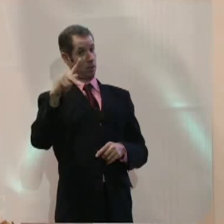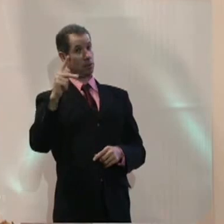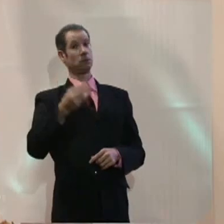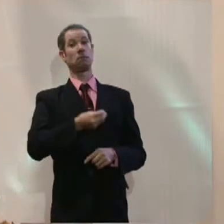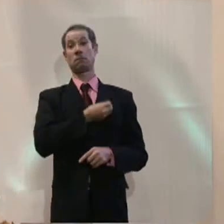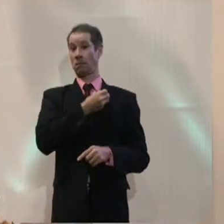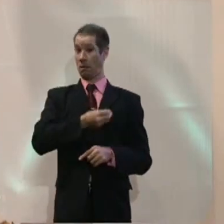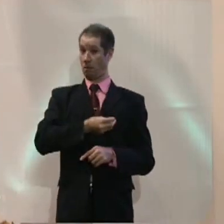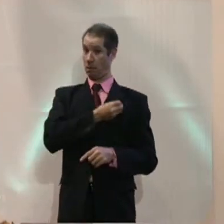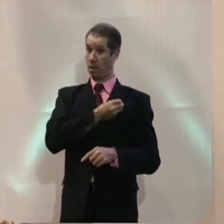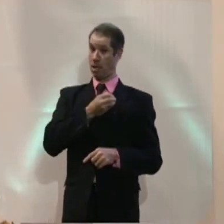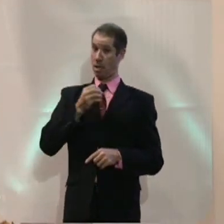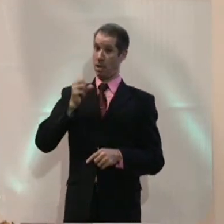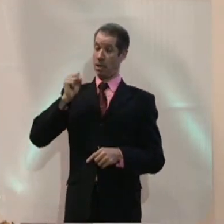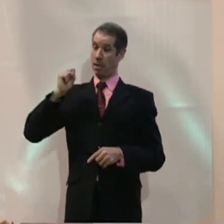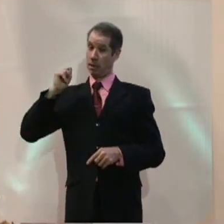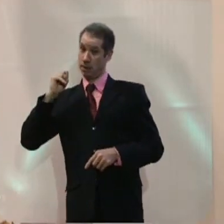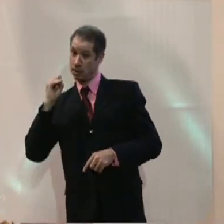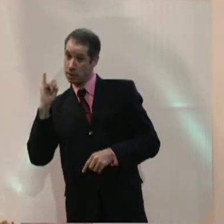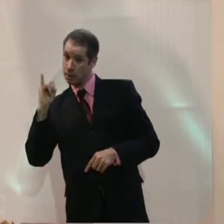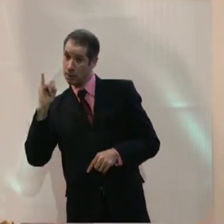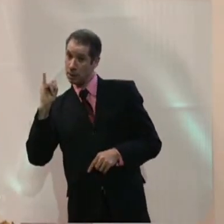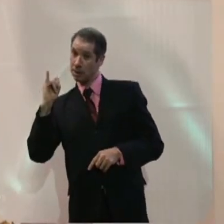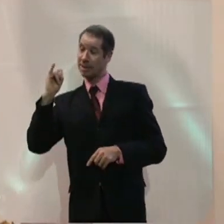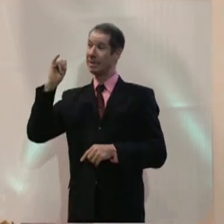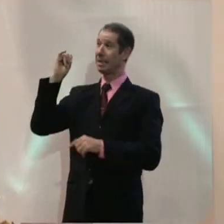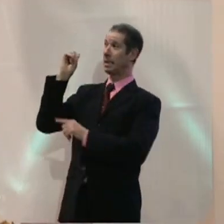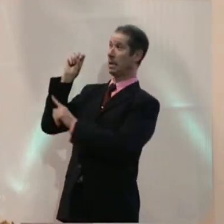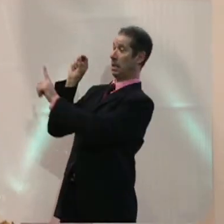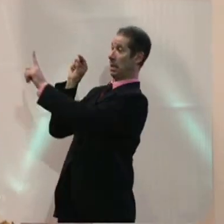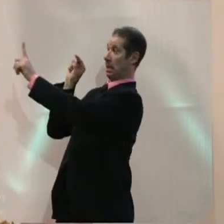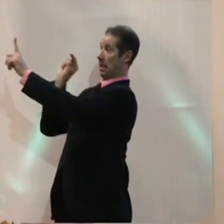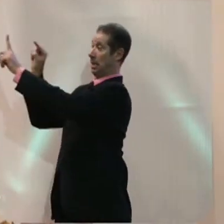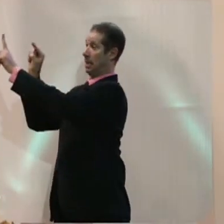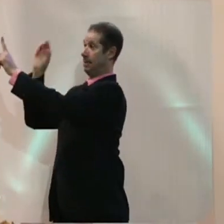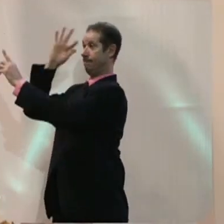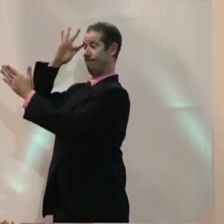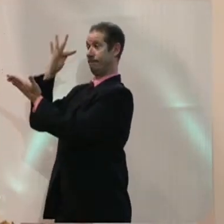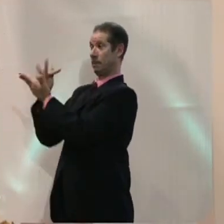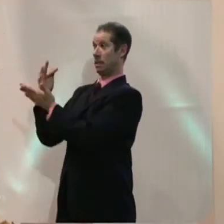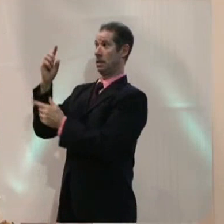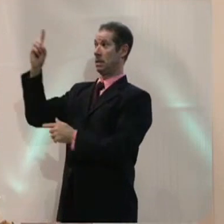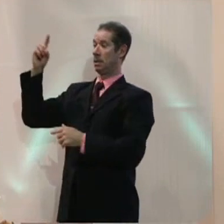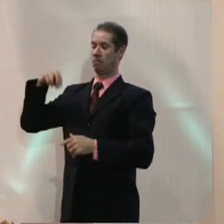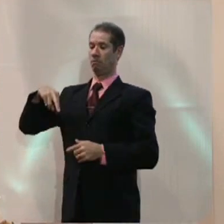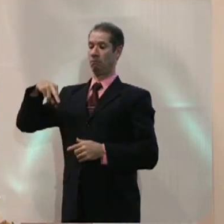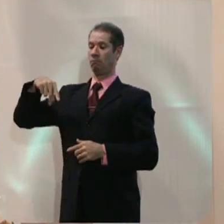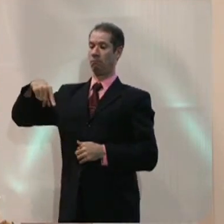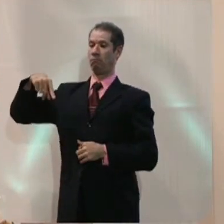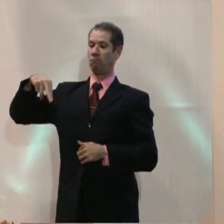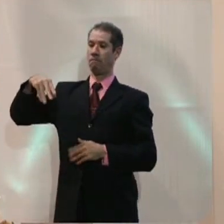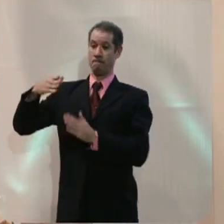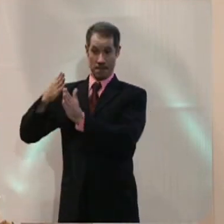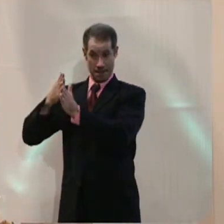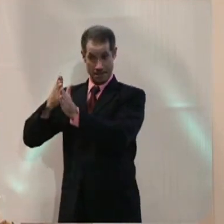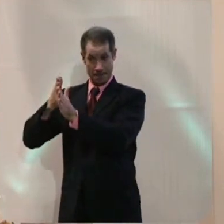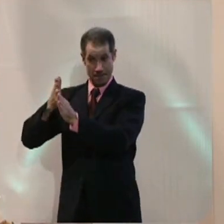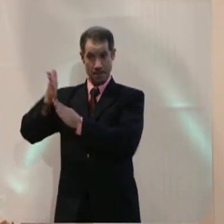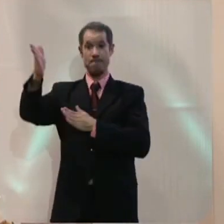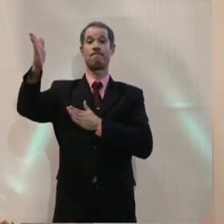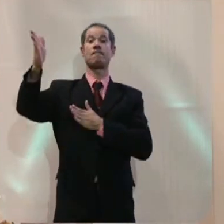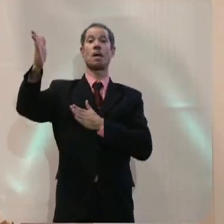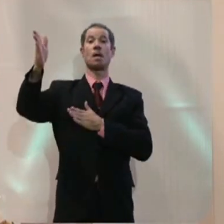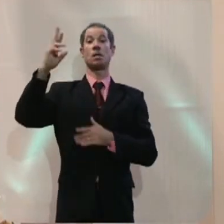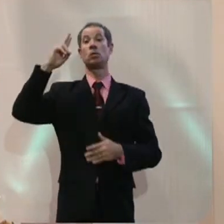vida, e se nele você está colocando o alicerce do próximo passo, então pode seguir em frente, porque